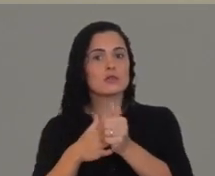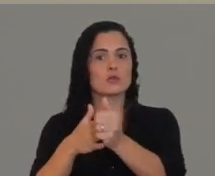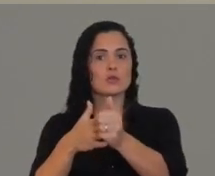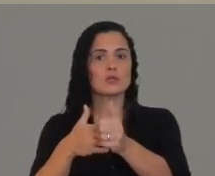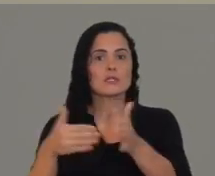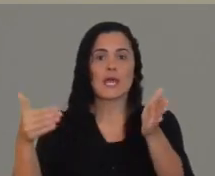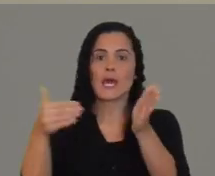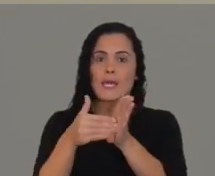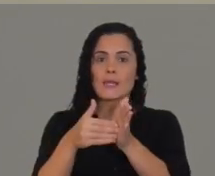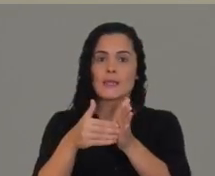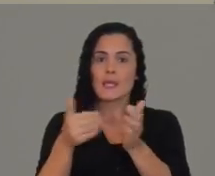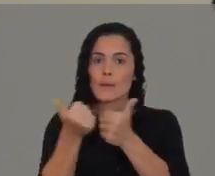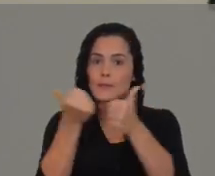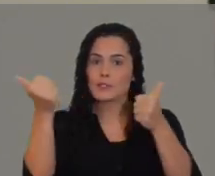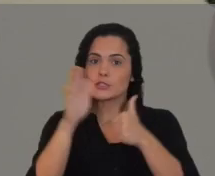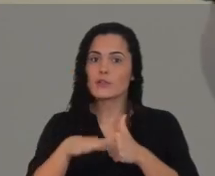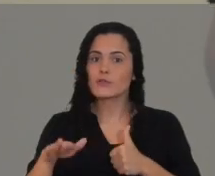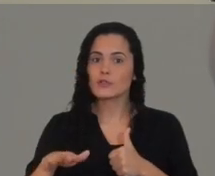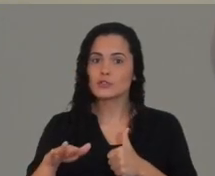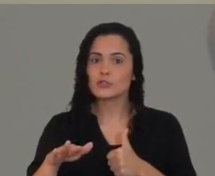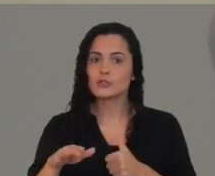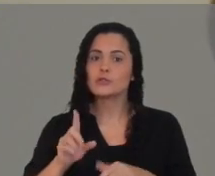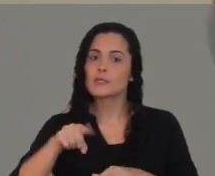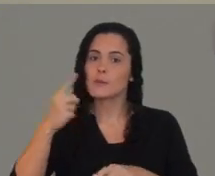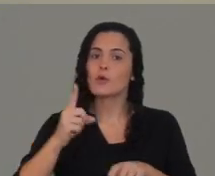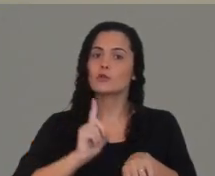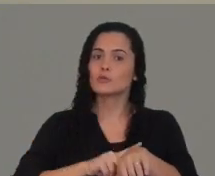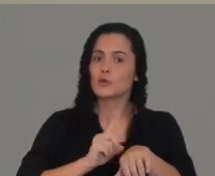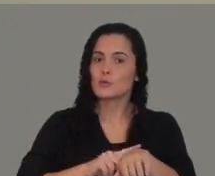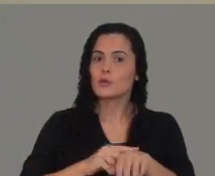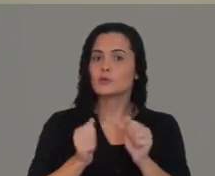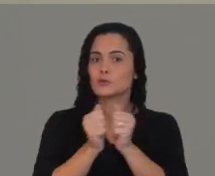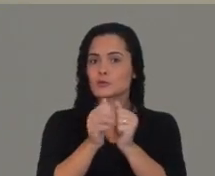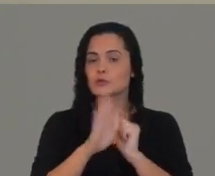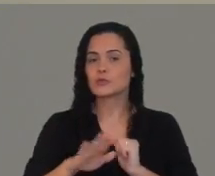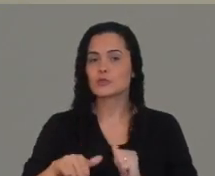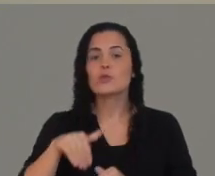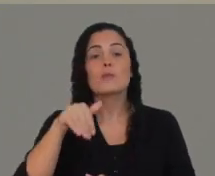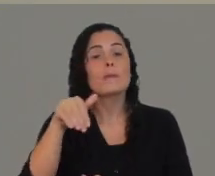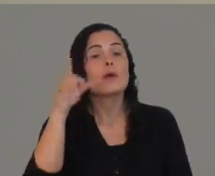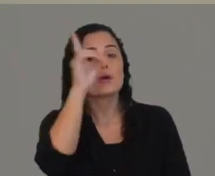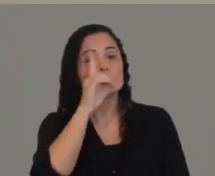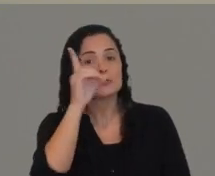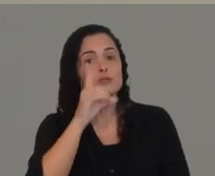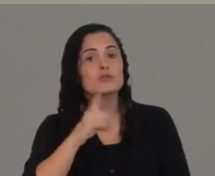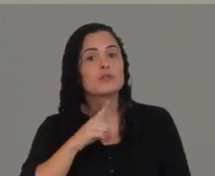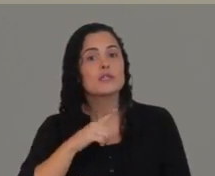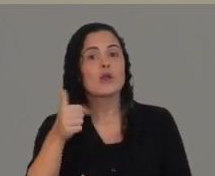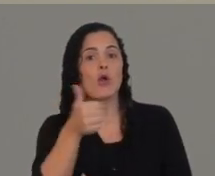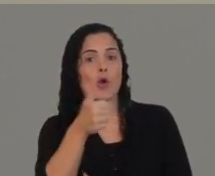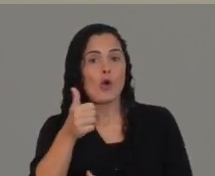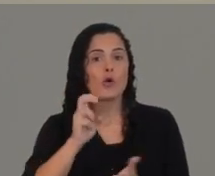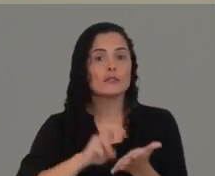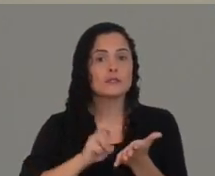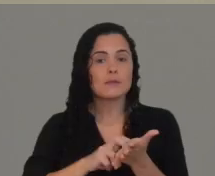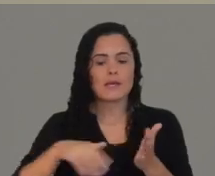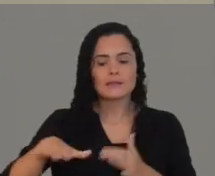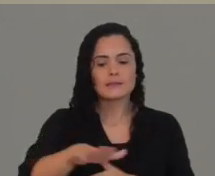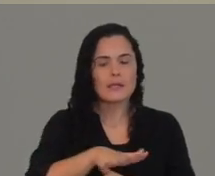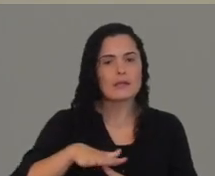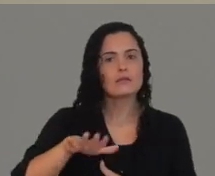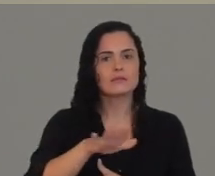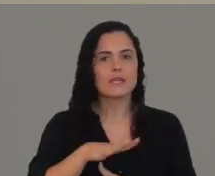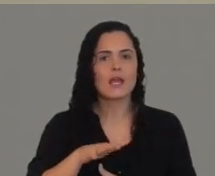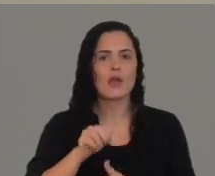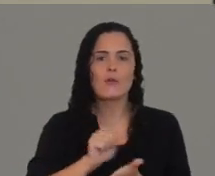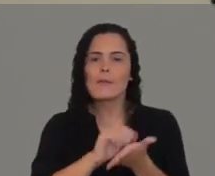infantil, após o momento das crianças. Ah! E no próximo domingo, vocês devem levar as crianças ao Salão Térreo, às 11 horas, para